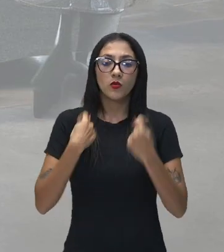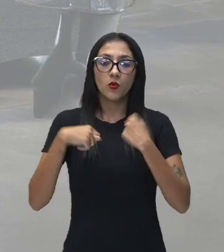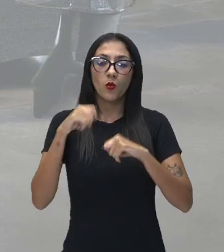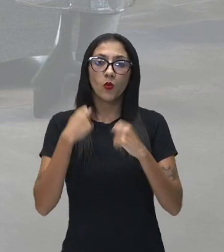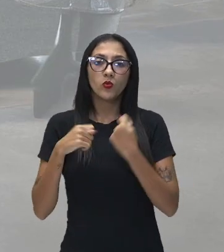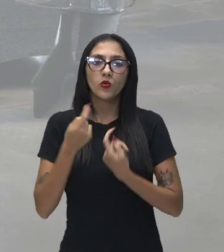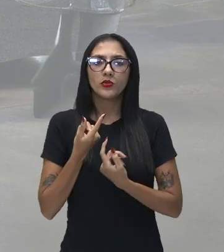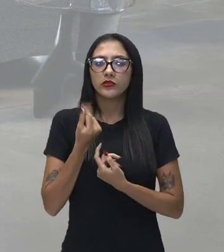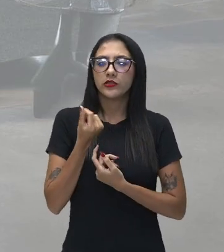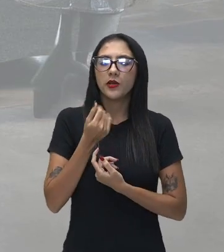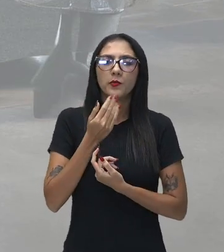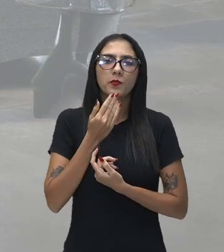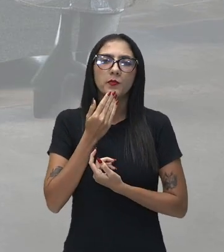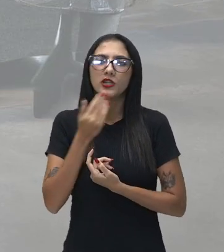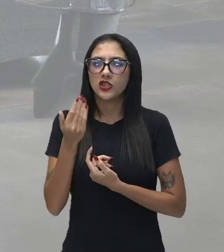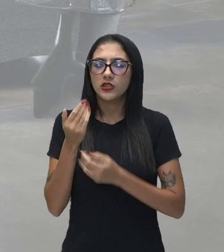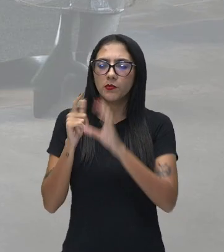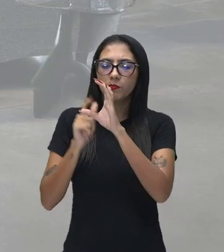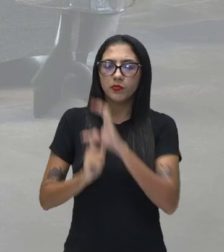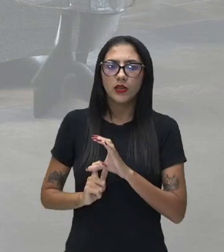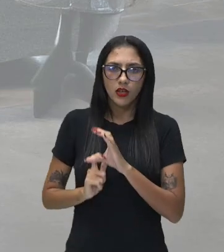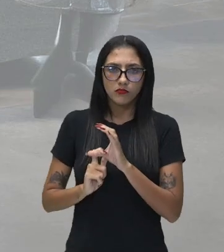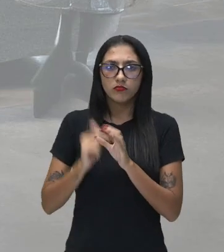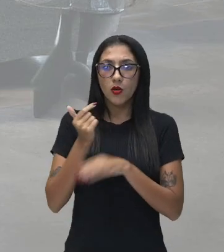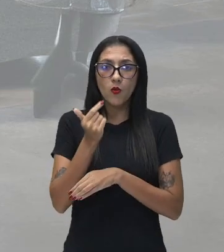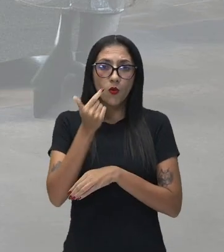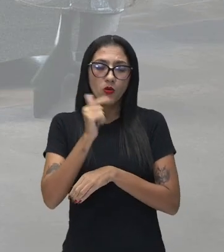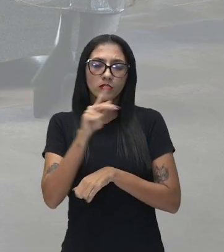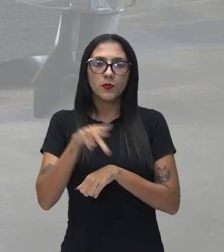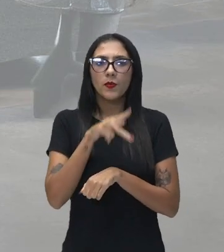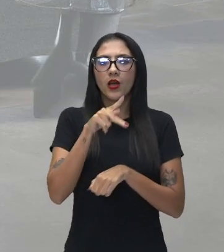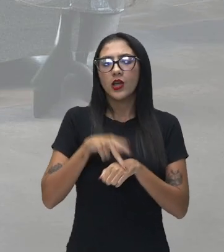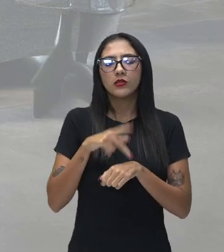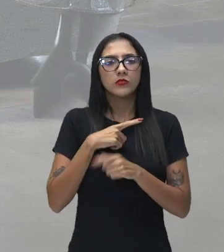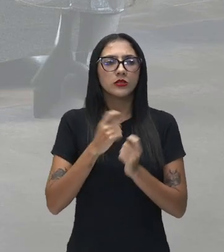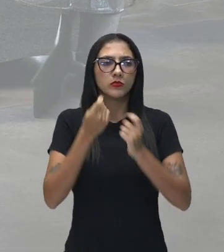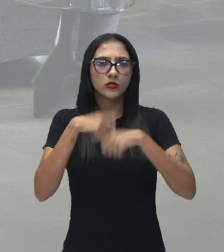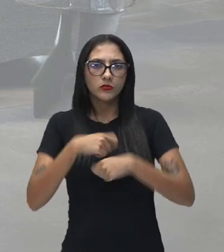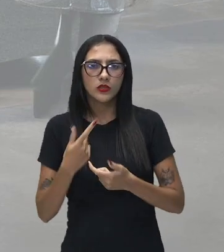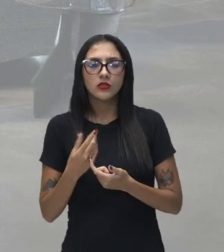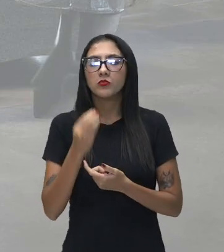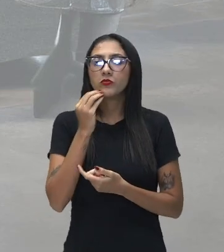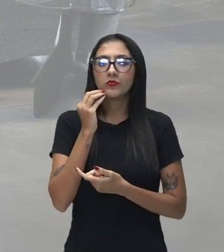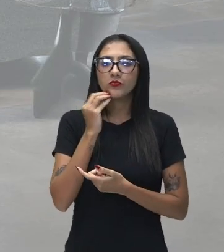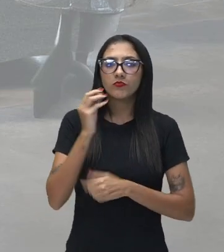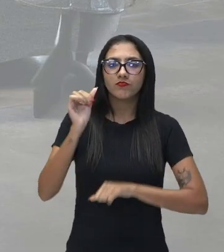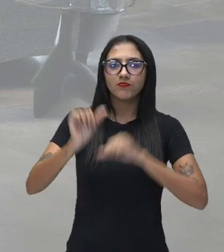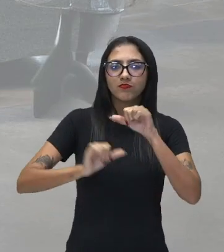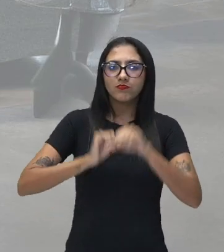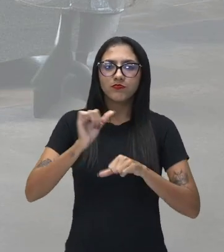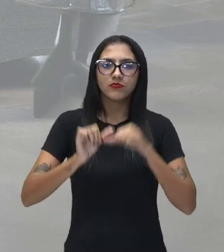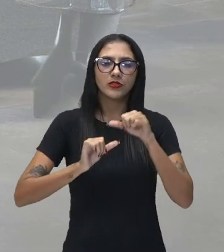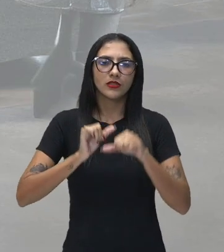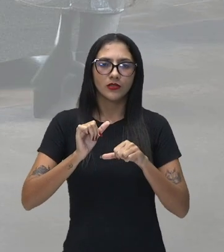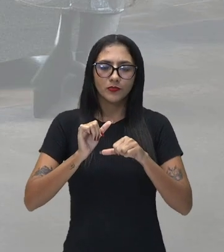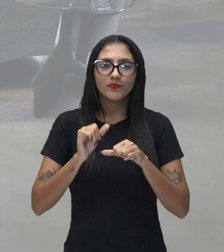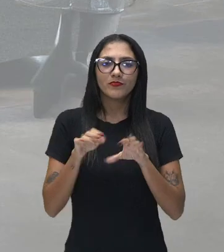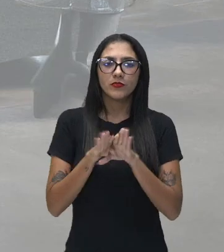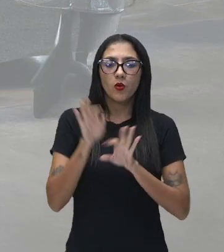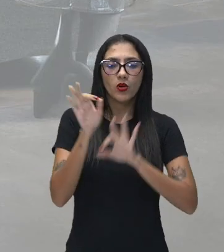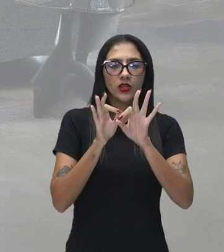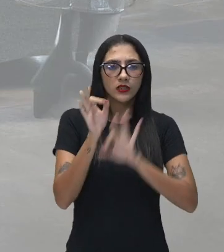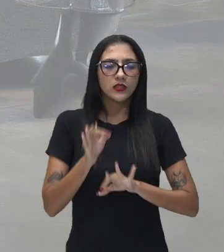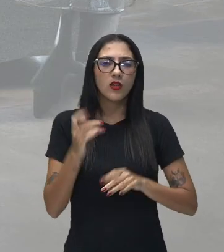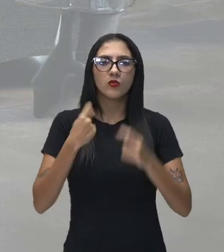de empréstimos que ele concedeu para esses países se reorganizarem politicamente, estruturalmente, economicamente